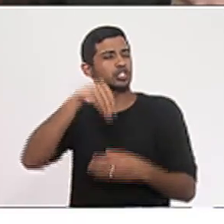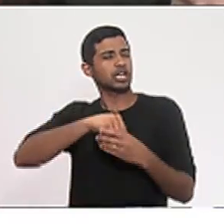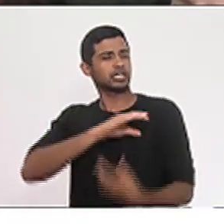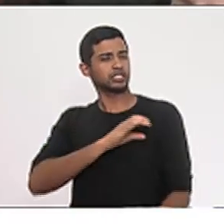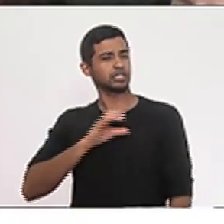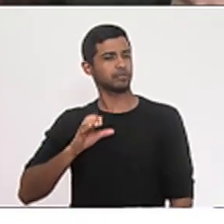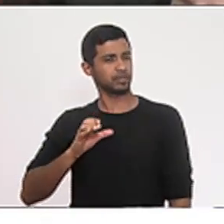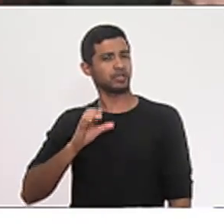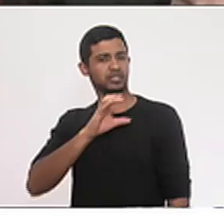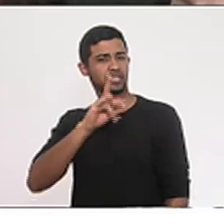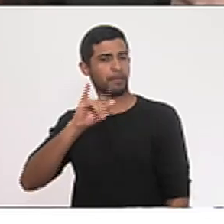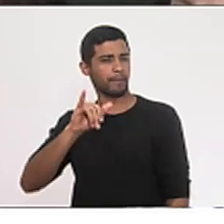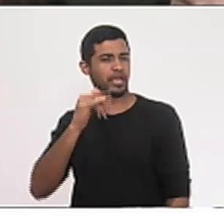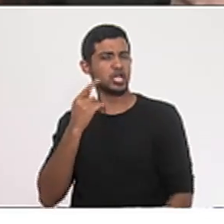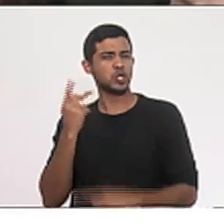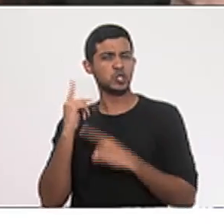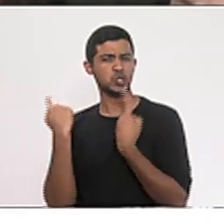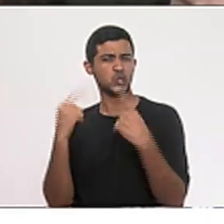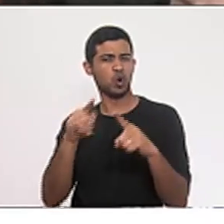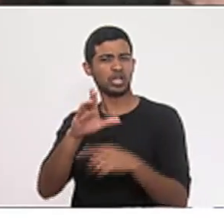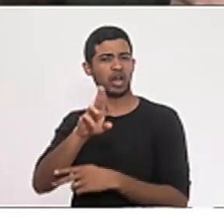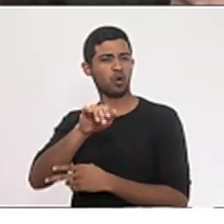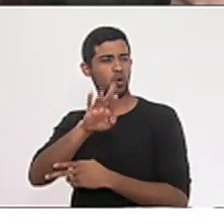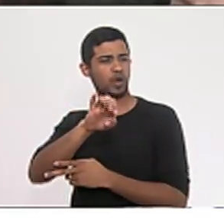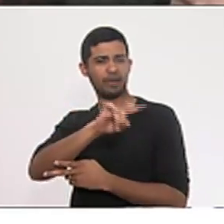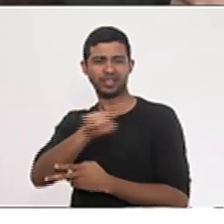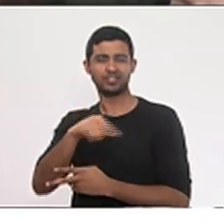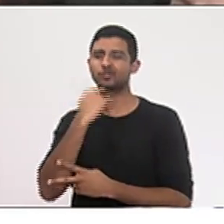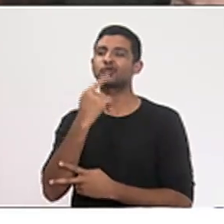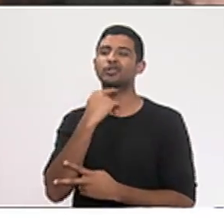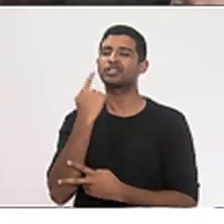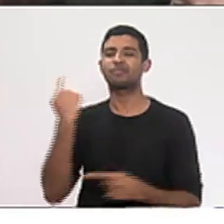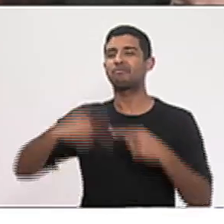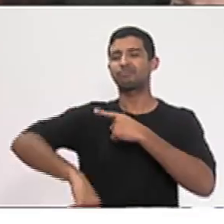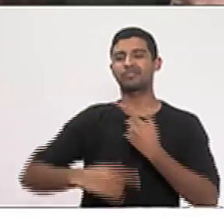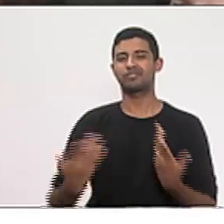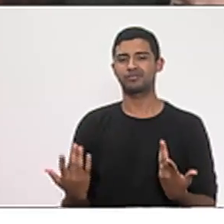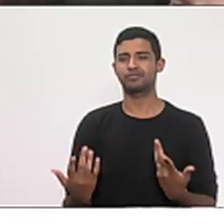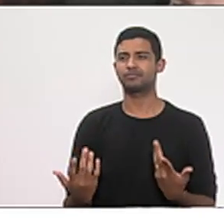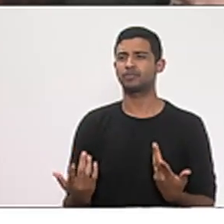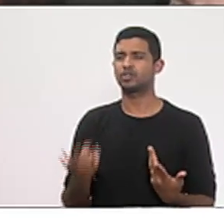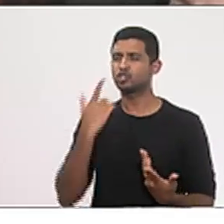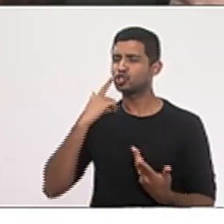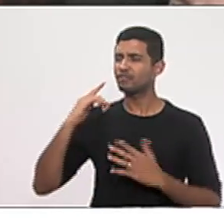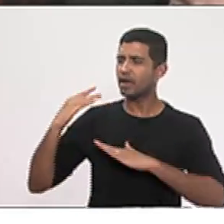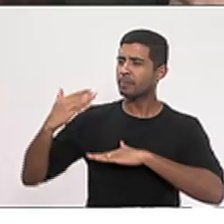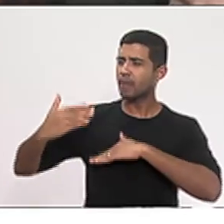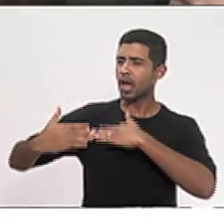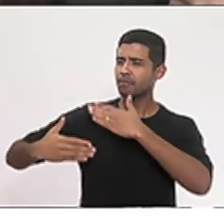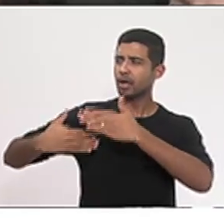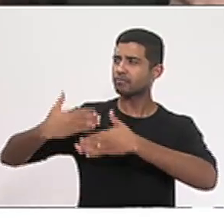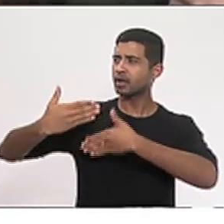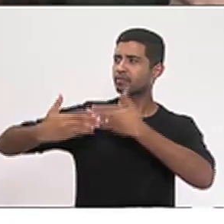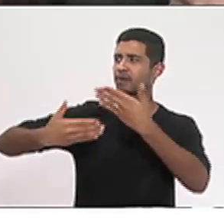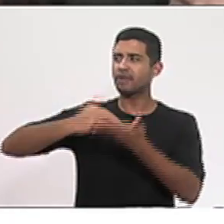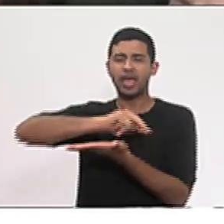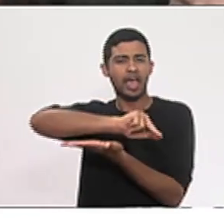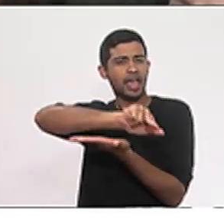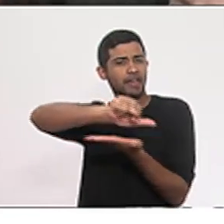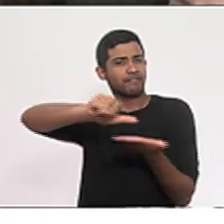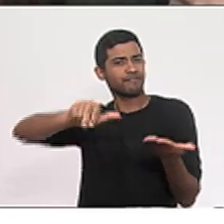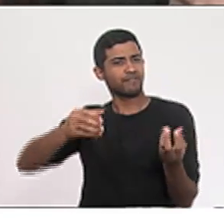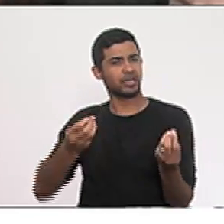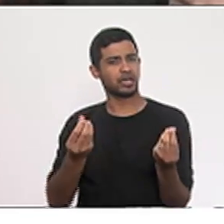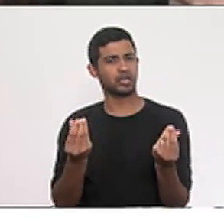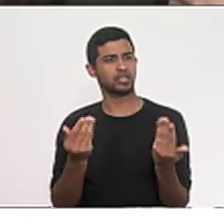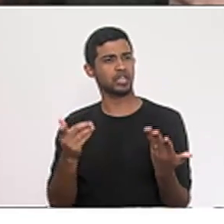para perseguir a UERJ, a UENF e a UESA, felizmente foram derrotados. Portanto, a gente vai assistindo a demonstrações de que uma coisa são as posições